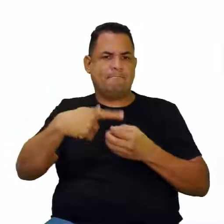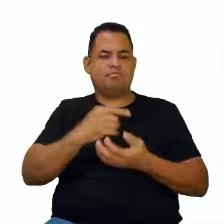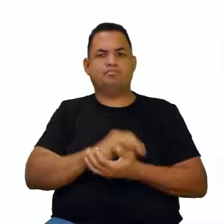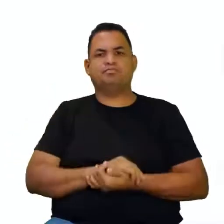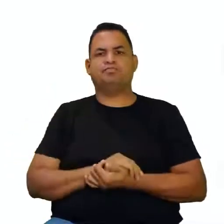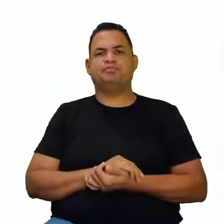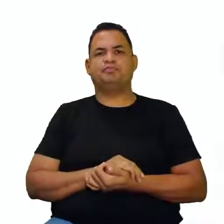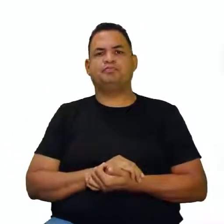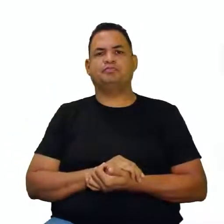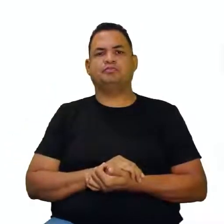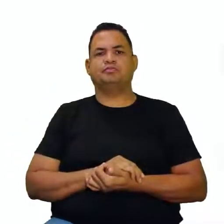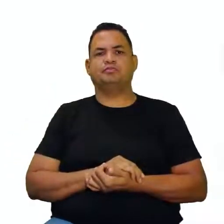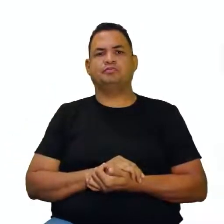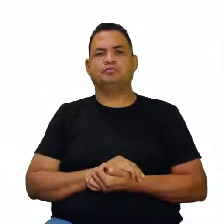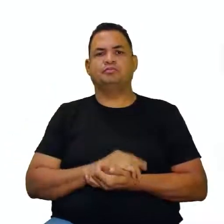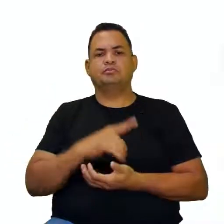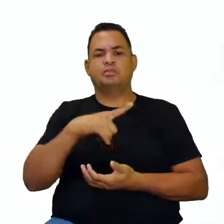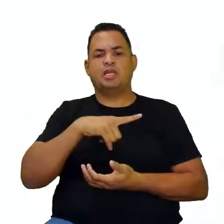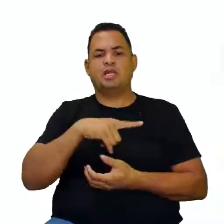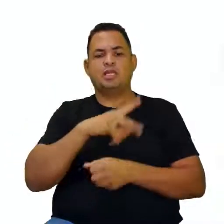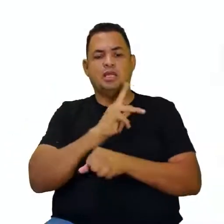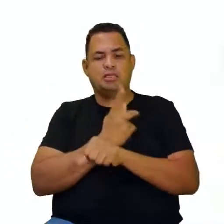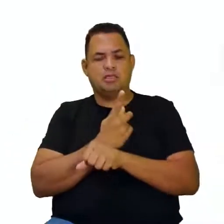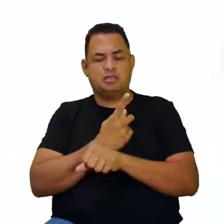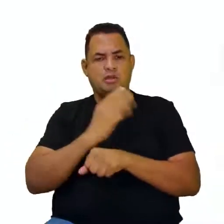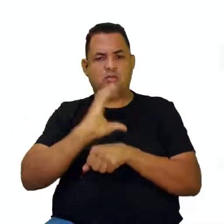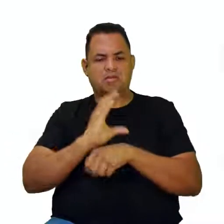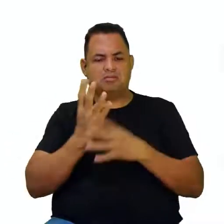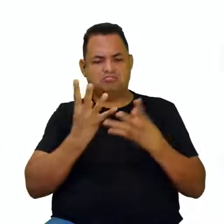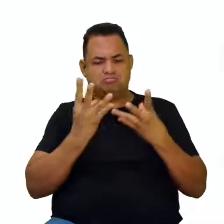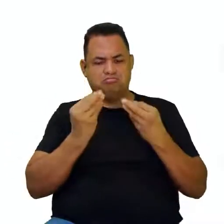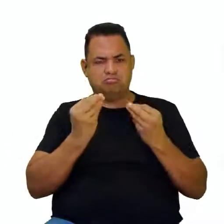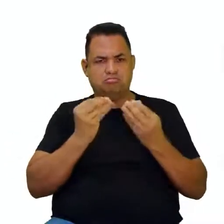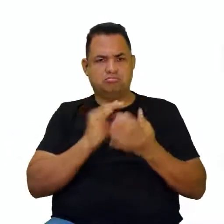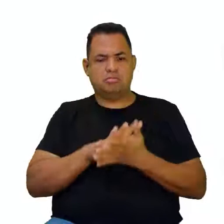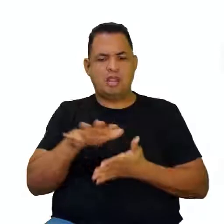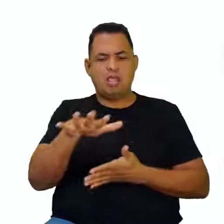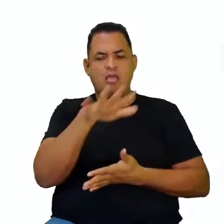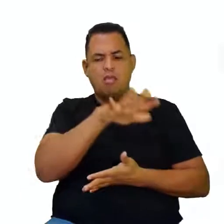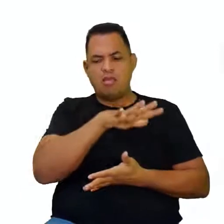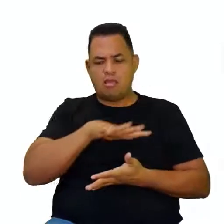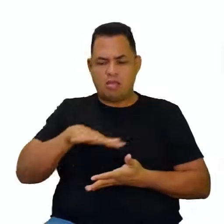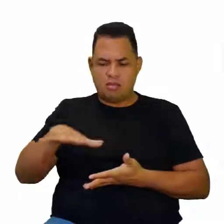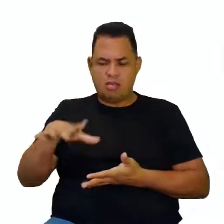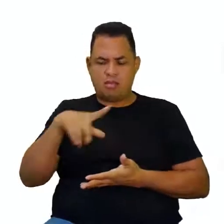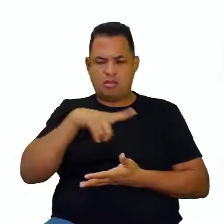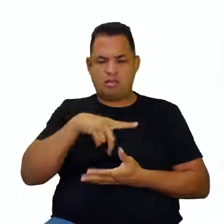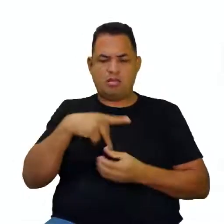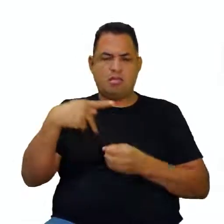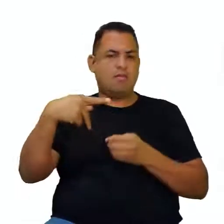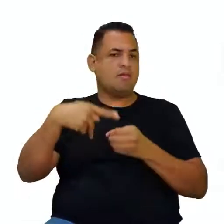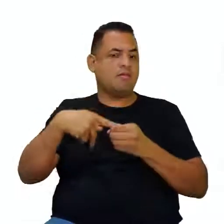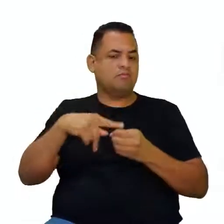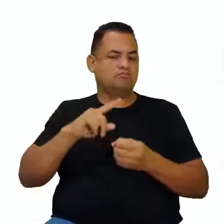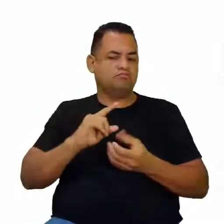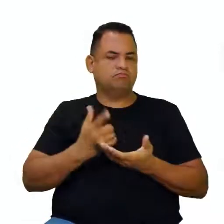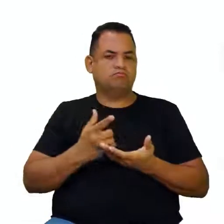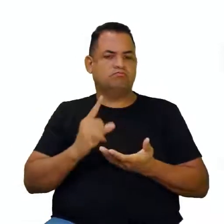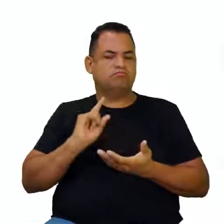nós sabemos que o petróleo ele é rico em hidrocarbonetos. E as áreas que são contaminadas com petróleo sofrem